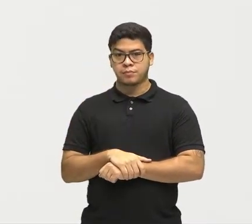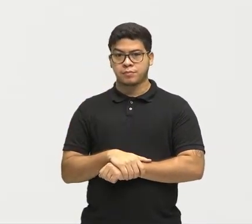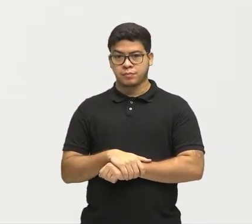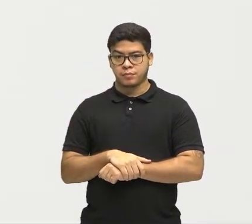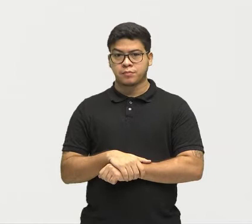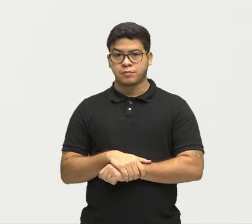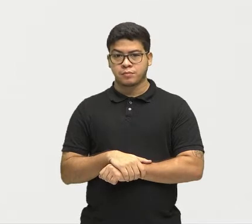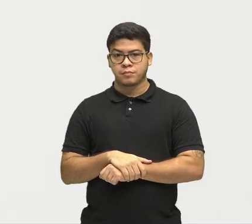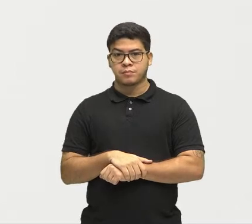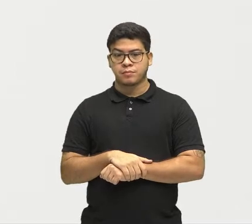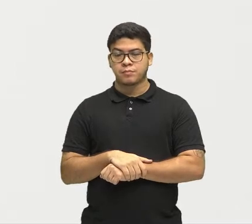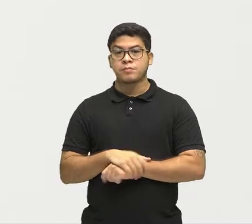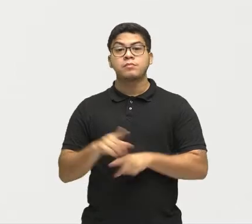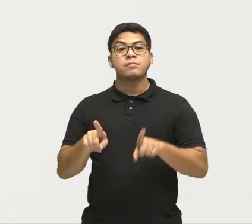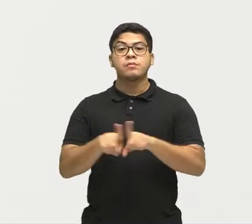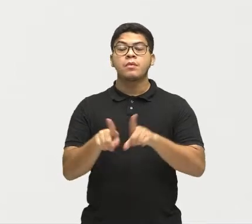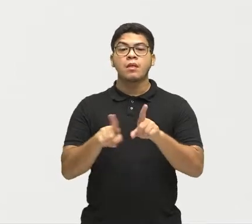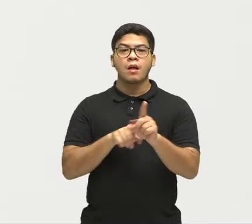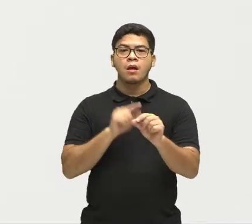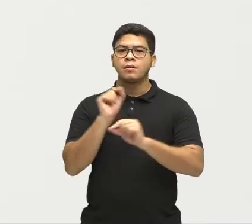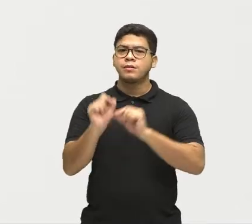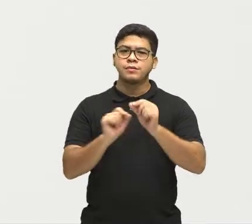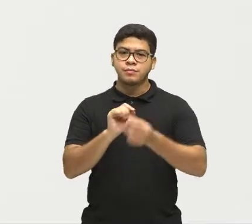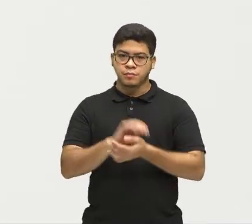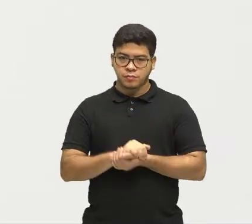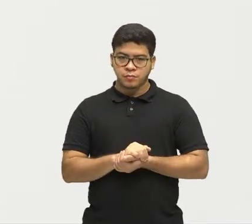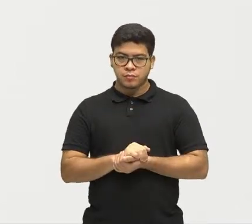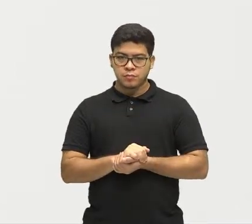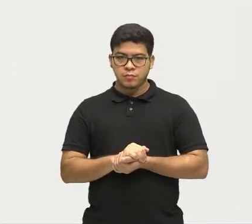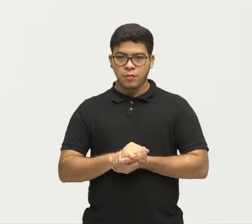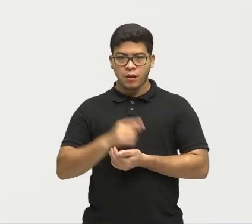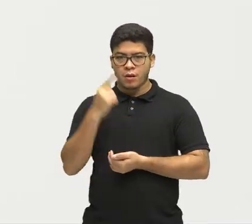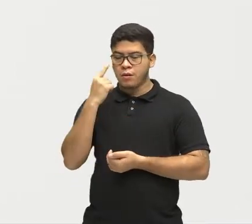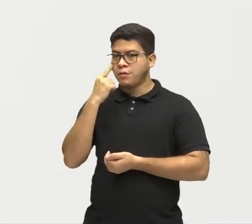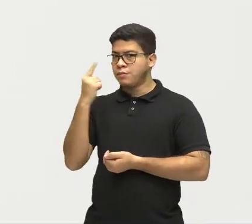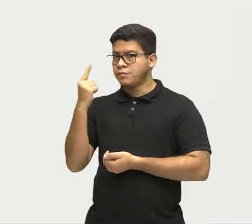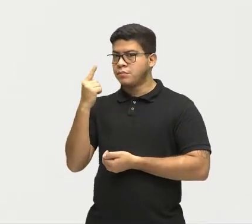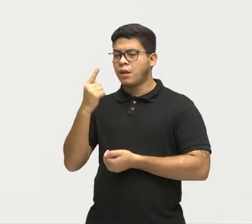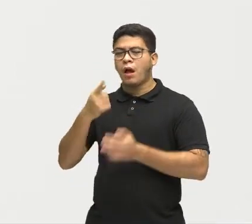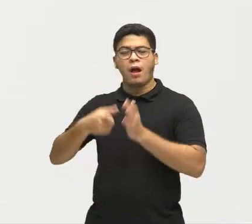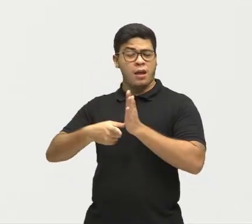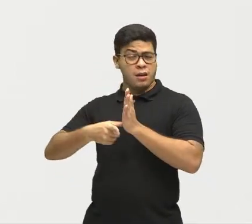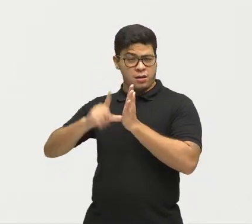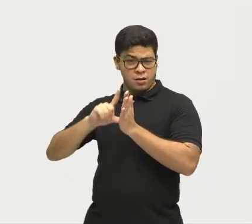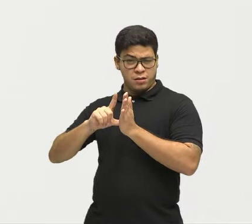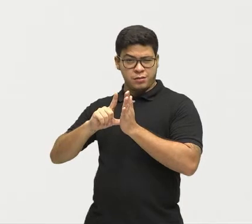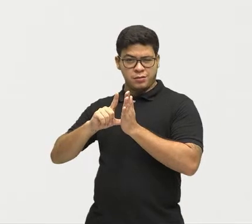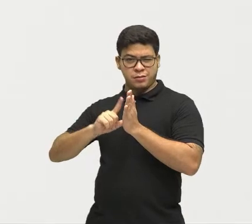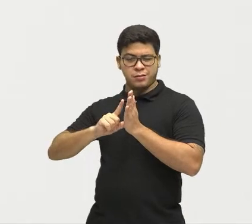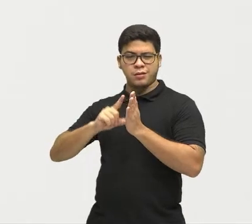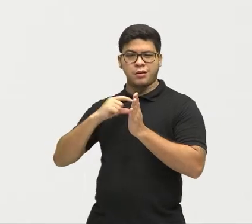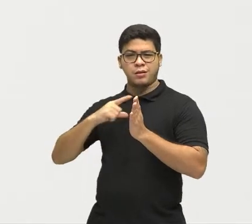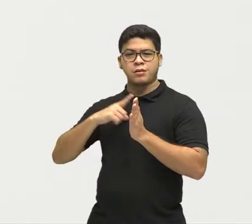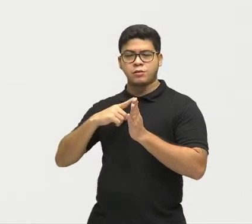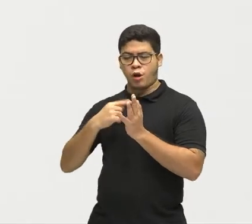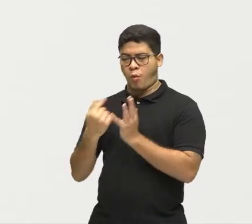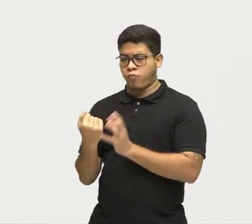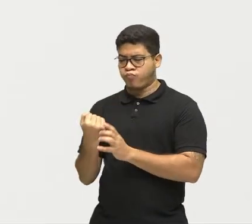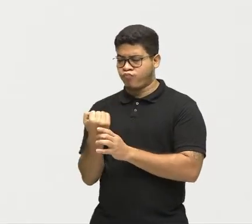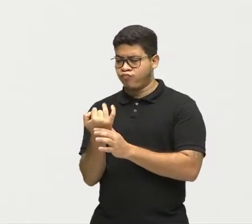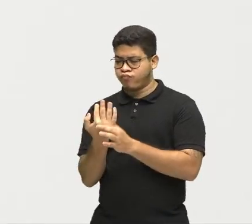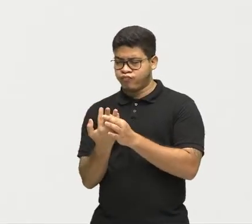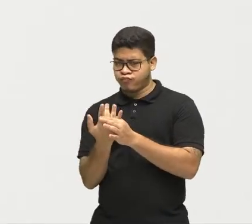as algas. Aí, a gente começa a ter as briófitas, que começam a ter aí algumas